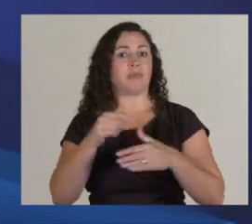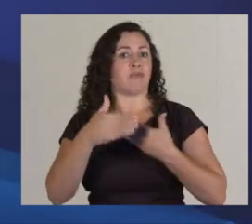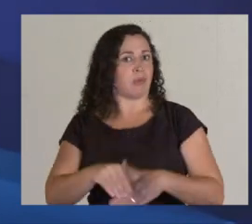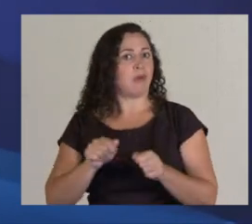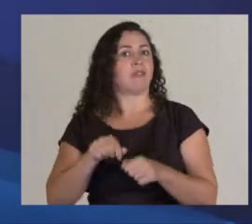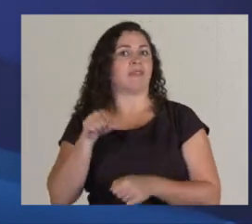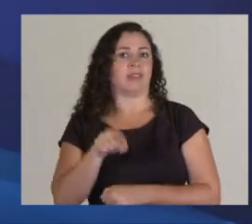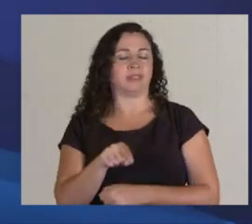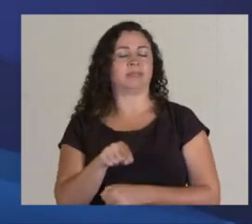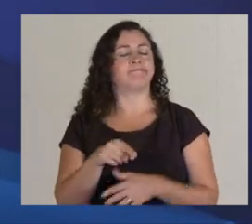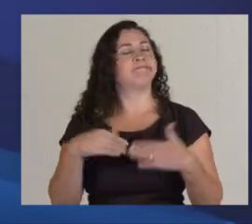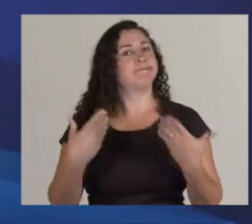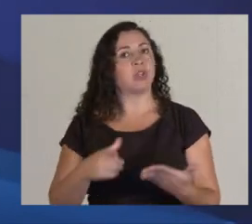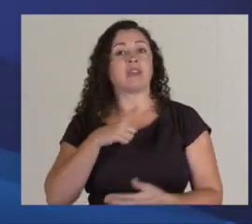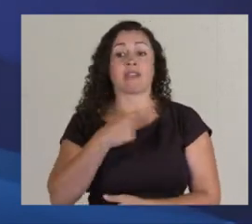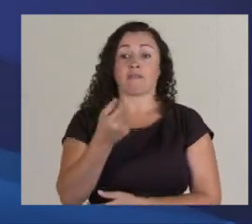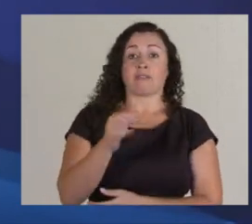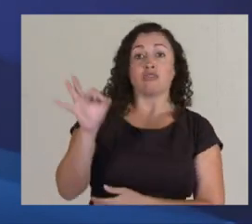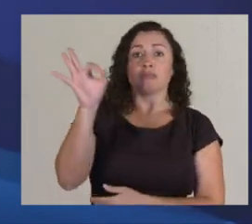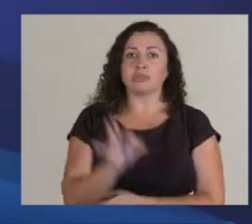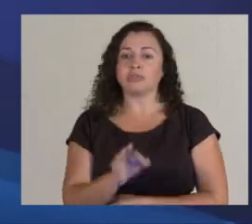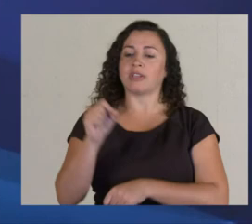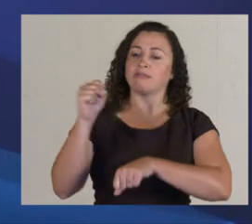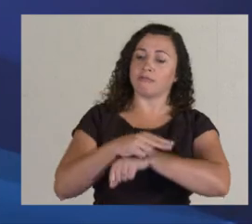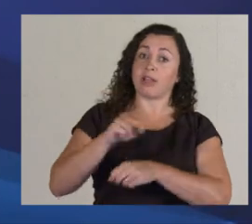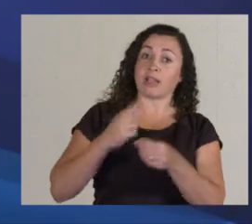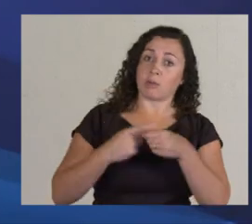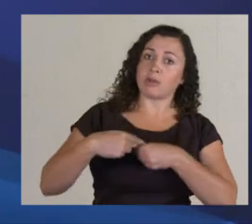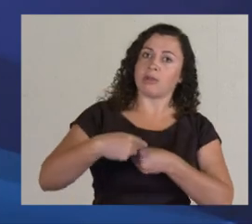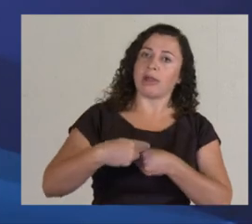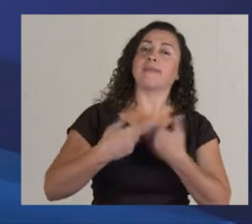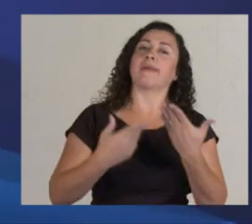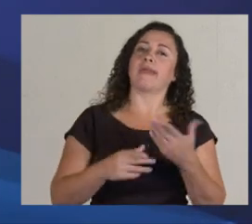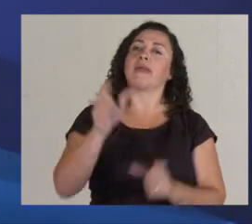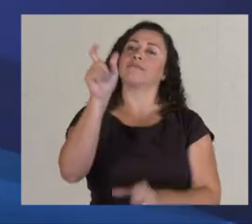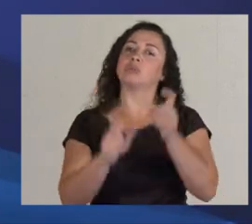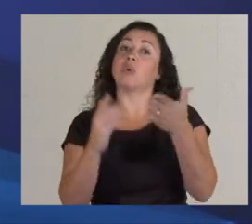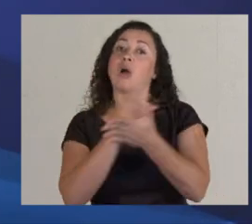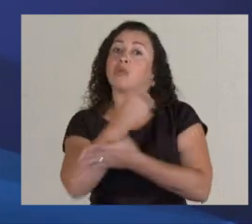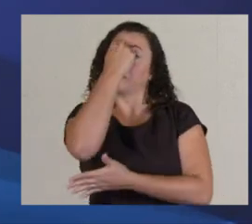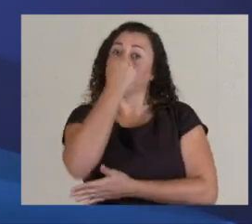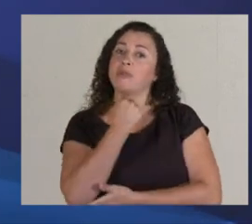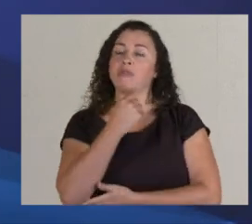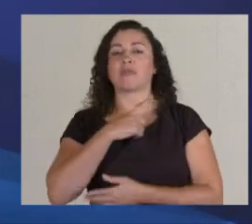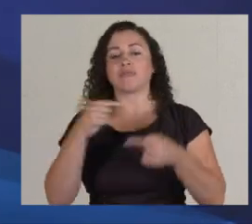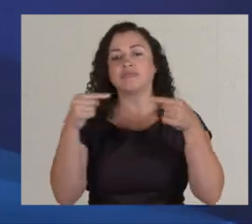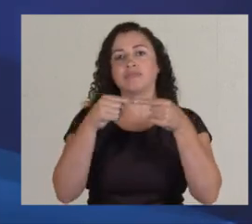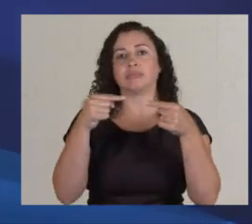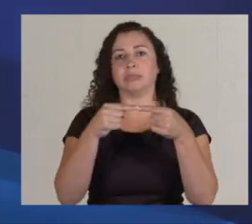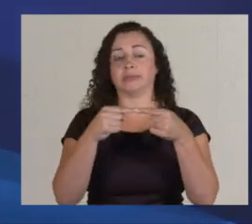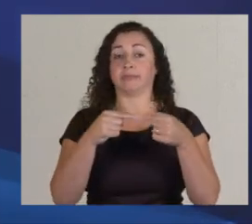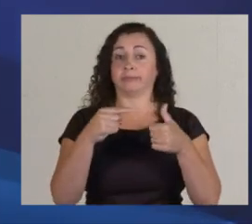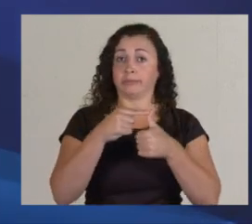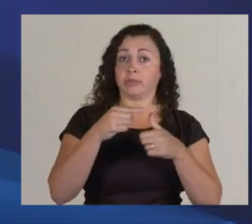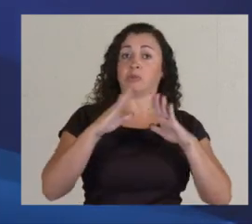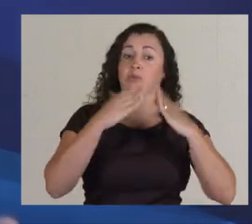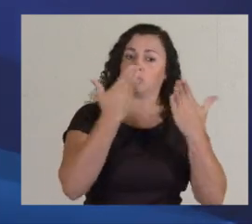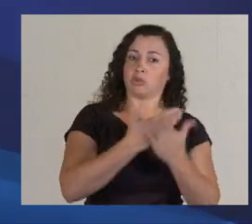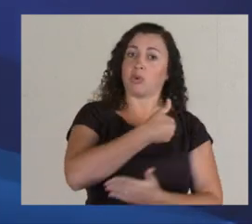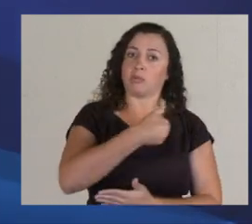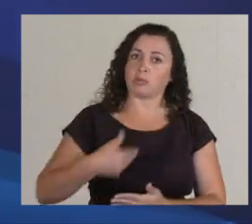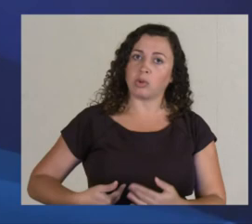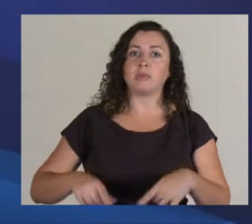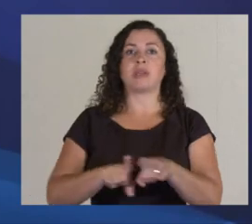candidatos, né? Então nós vamos oferecer 20% das nossas vagas para determinados perfis de estudantes, escola pública